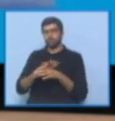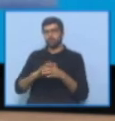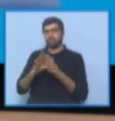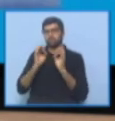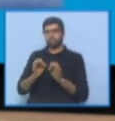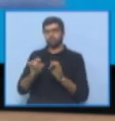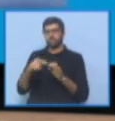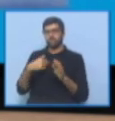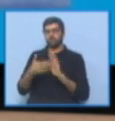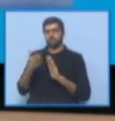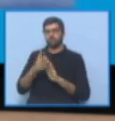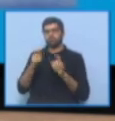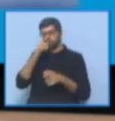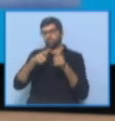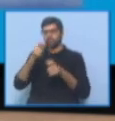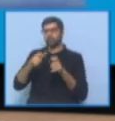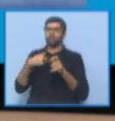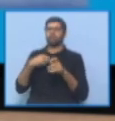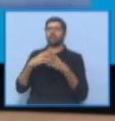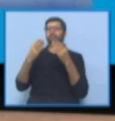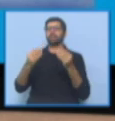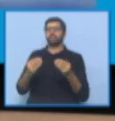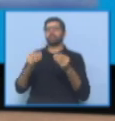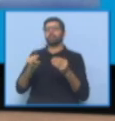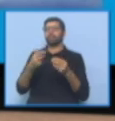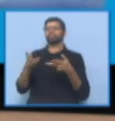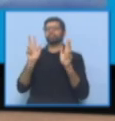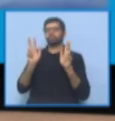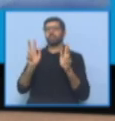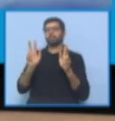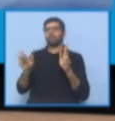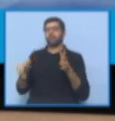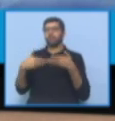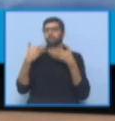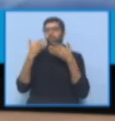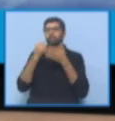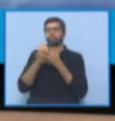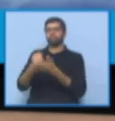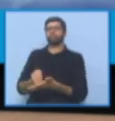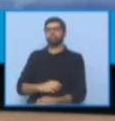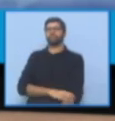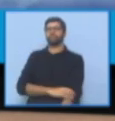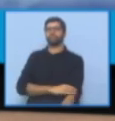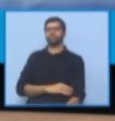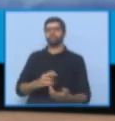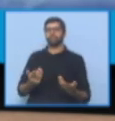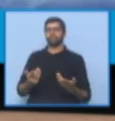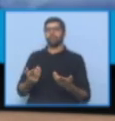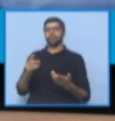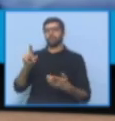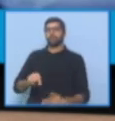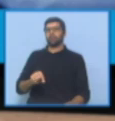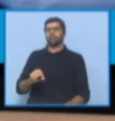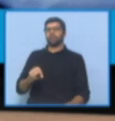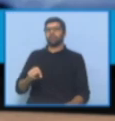todos os casos de emergência humanitária, naturalmente a plataforma está disponível para dar o seu contributo e, de certa forma,